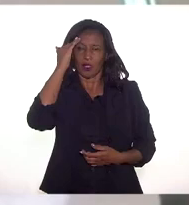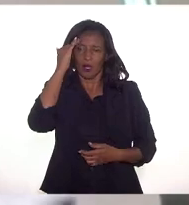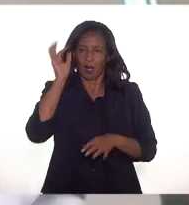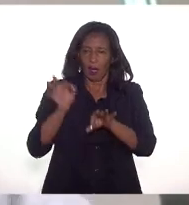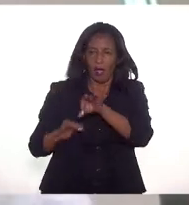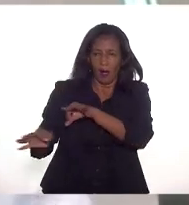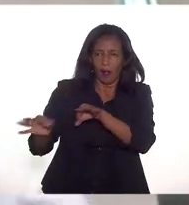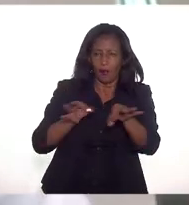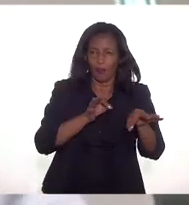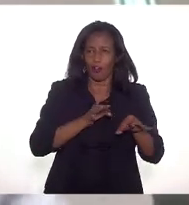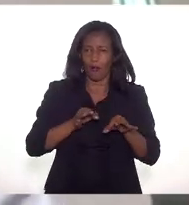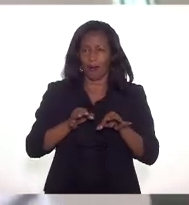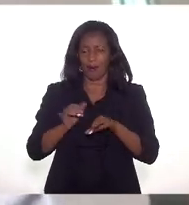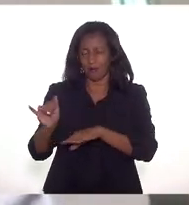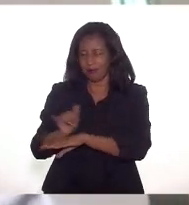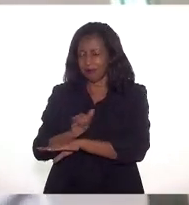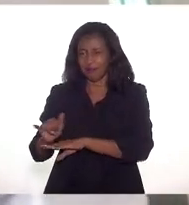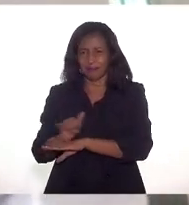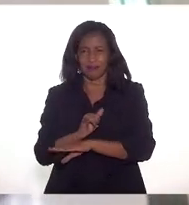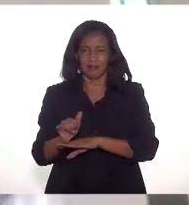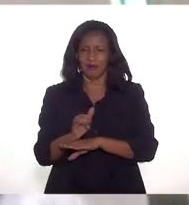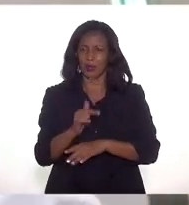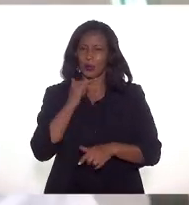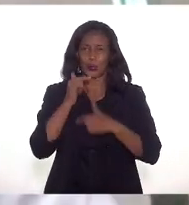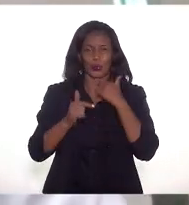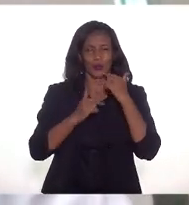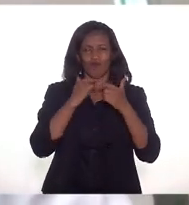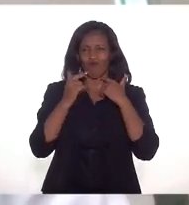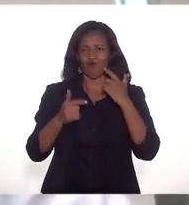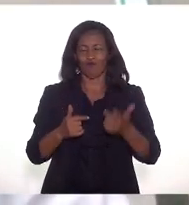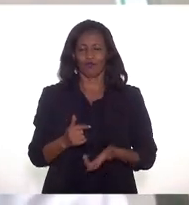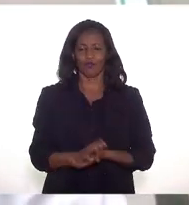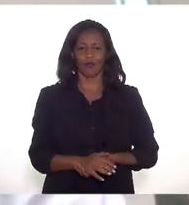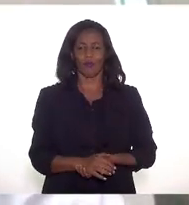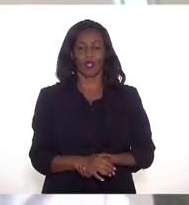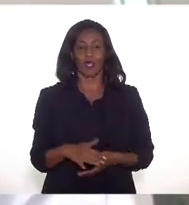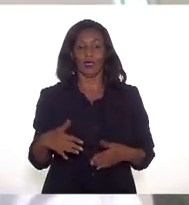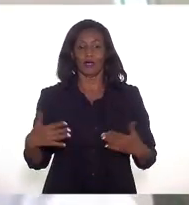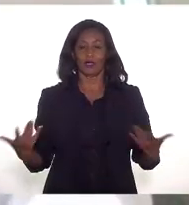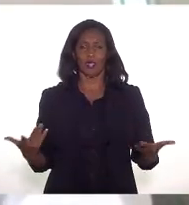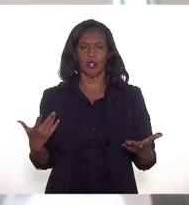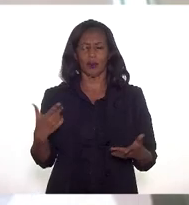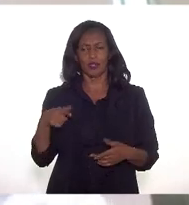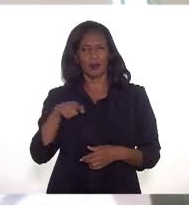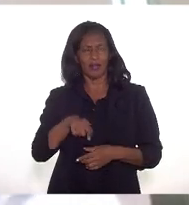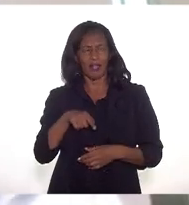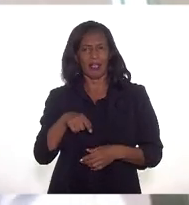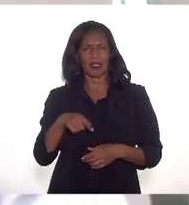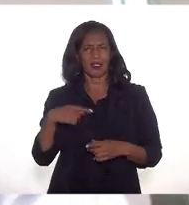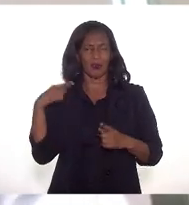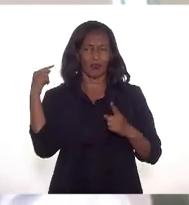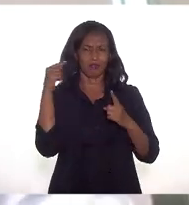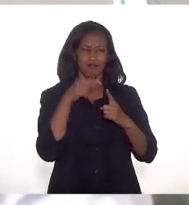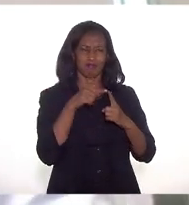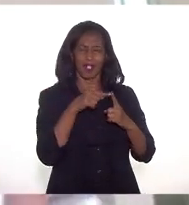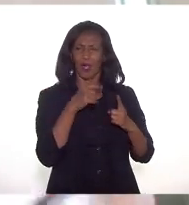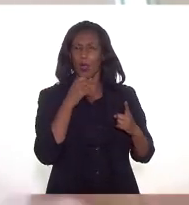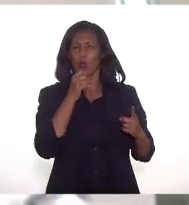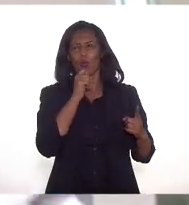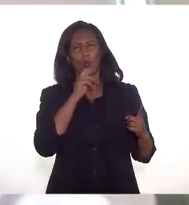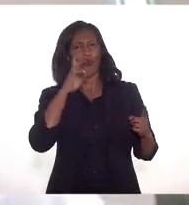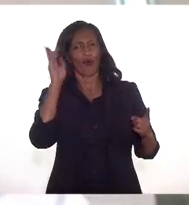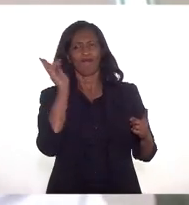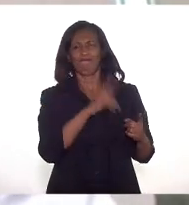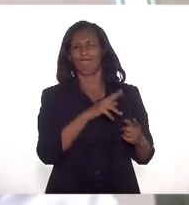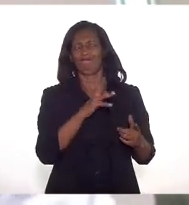como foi construído não funcionaria. Né? Tanto é que essa é uma medida que não teve êxito. A gente tentou,